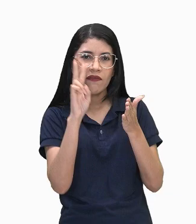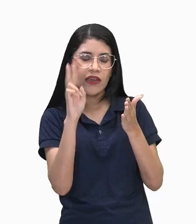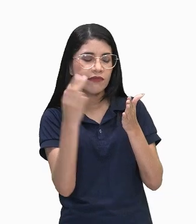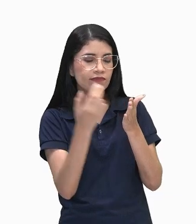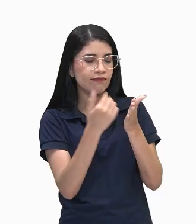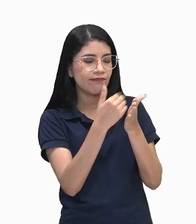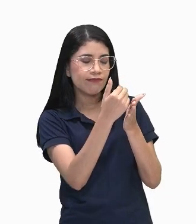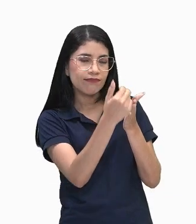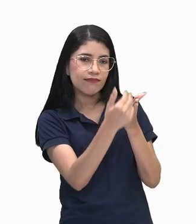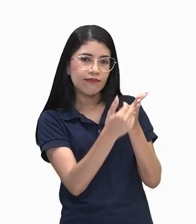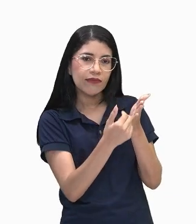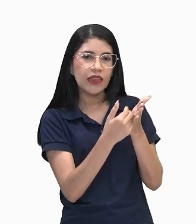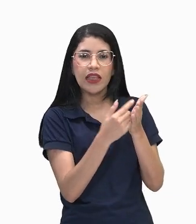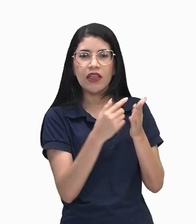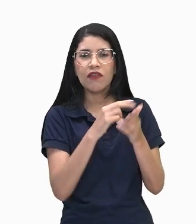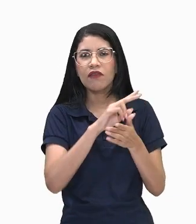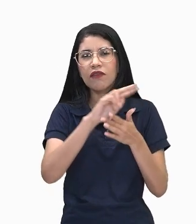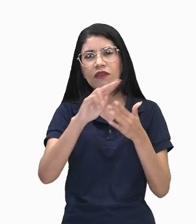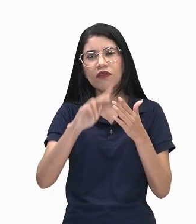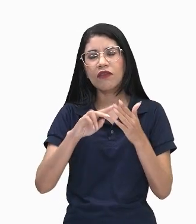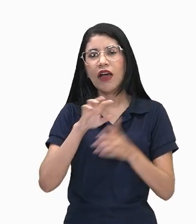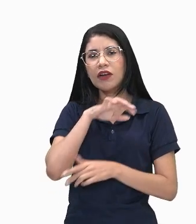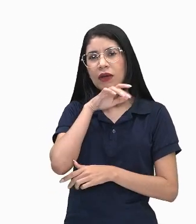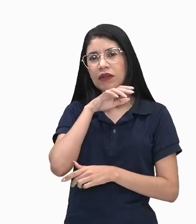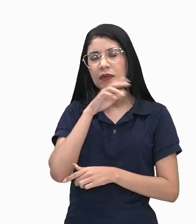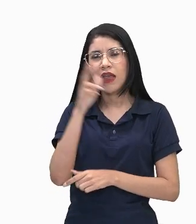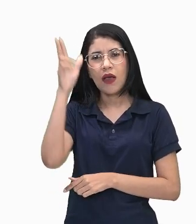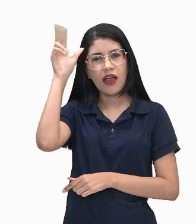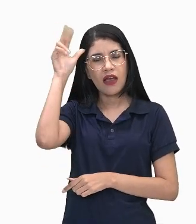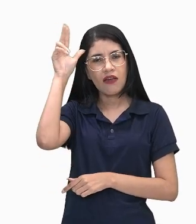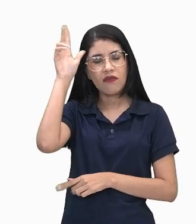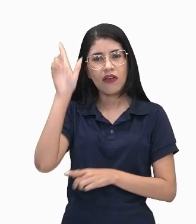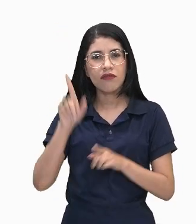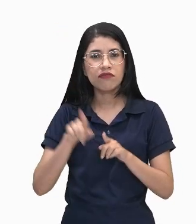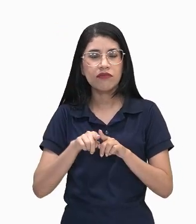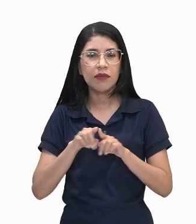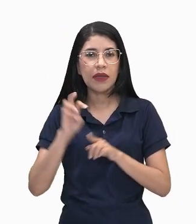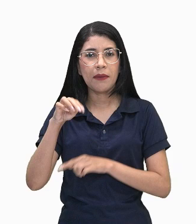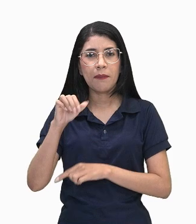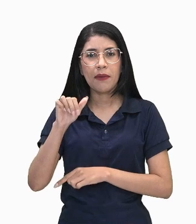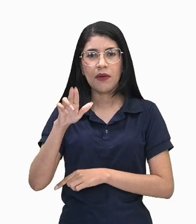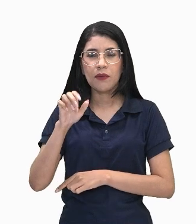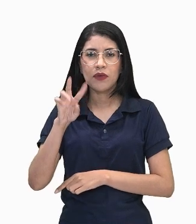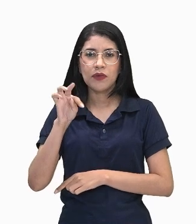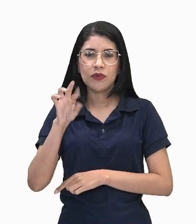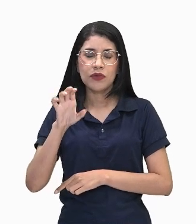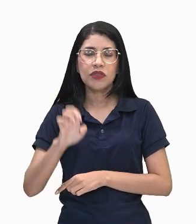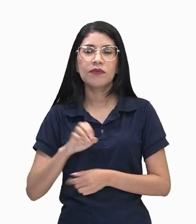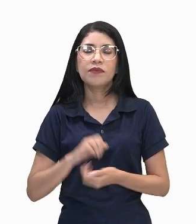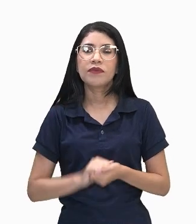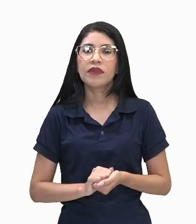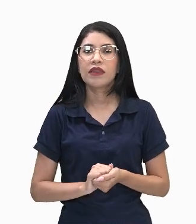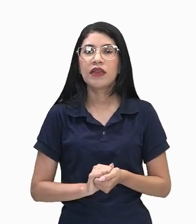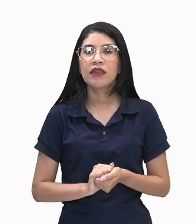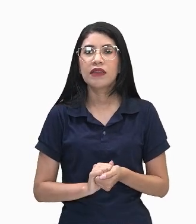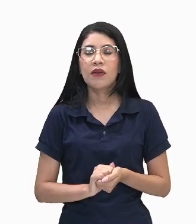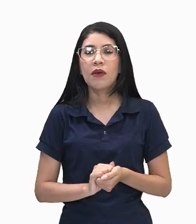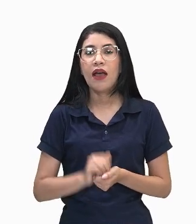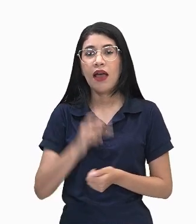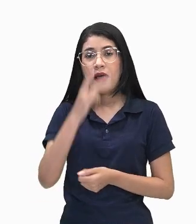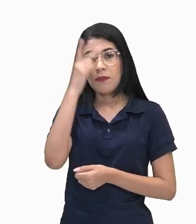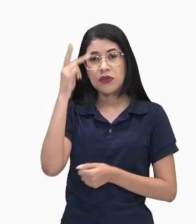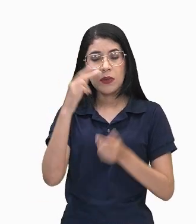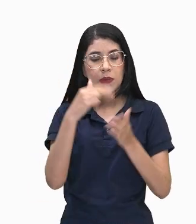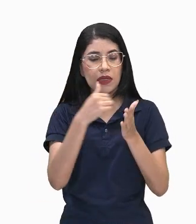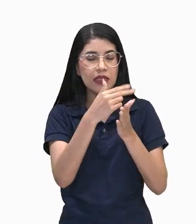encontradas eram bisões, cavalos, mamutes, compreensivelmente realizados por quem conhecia esses